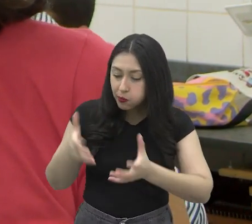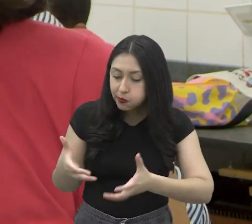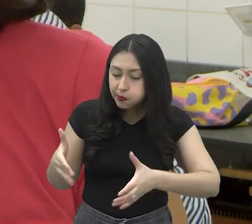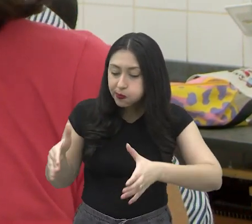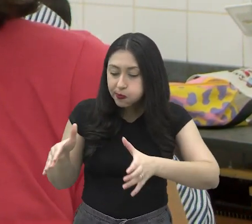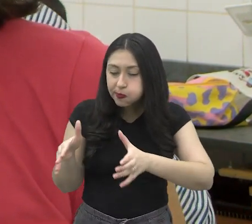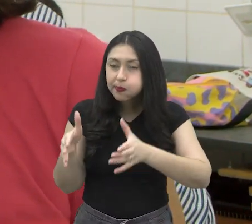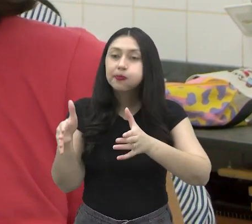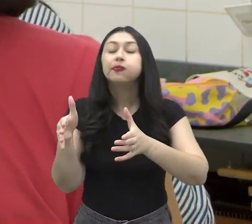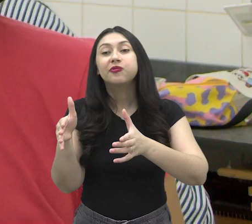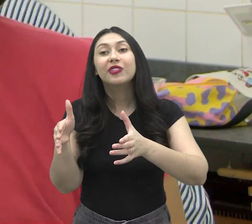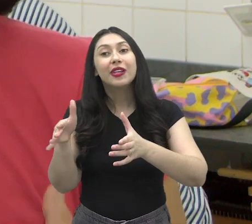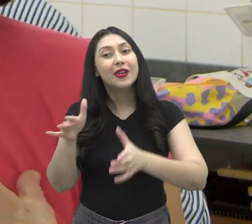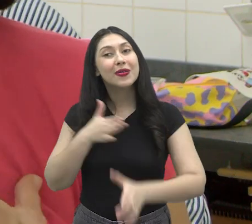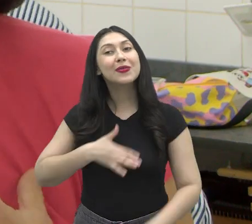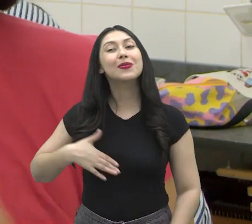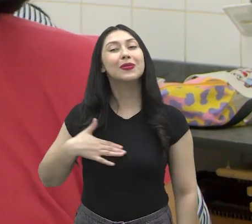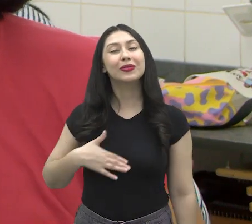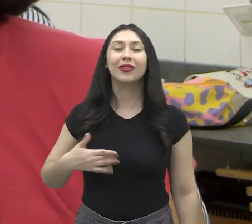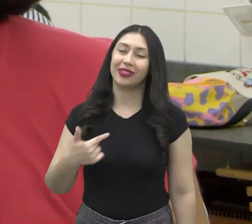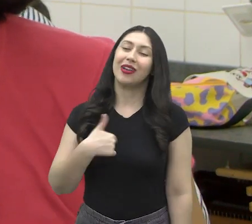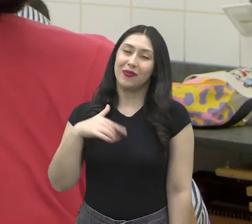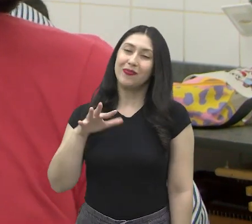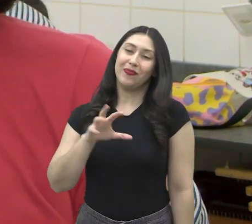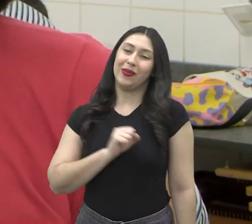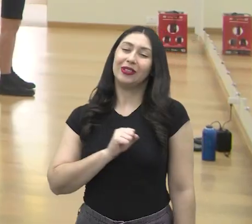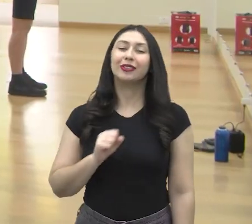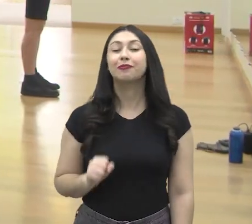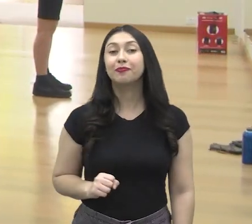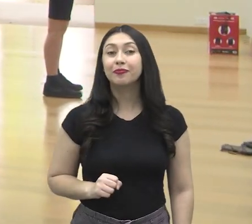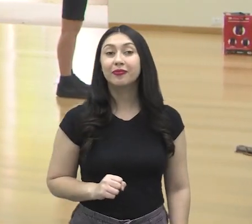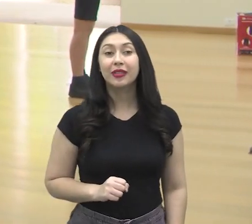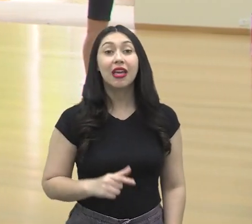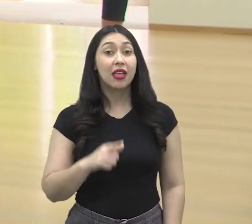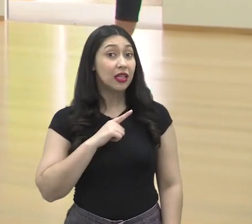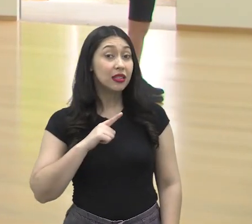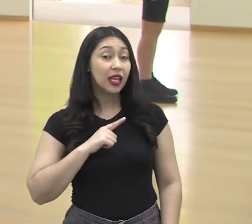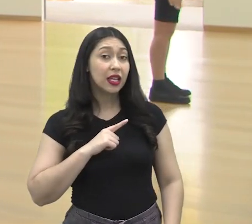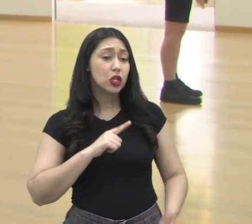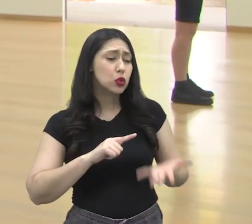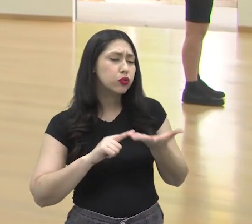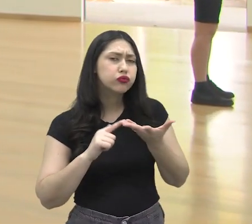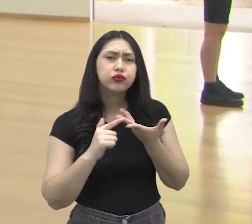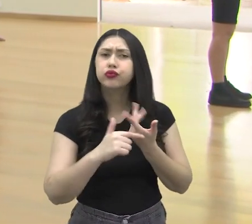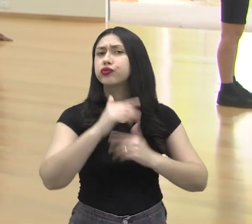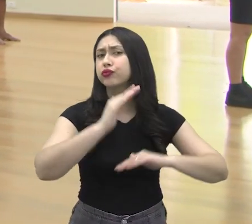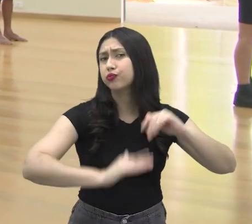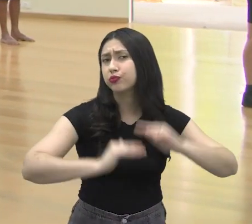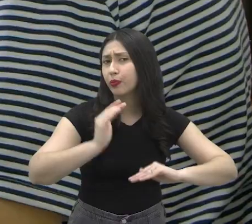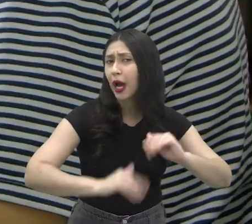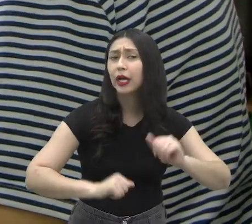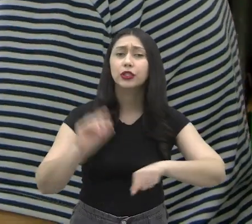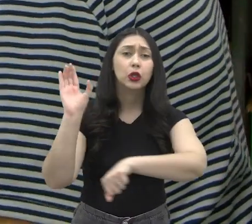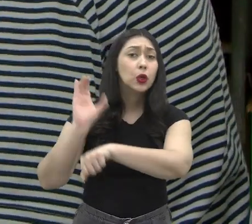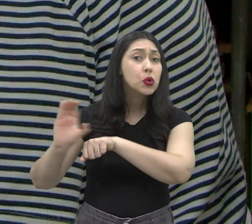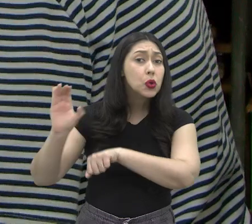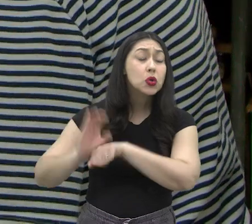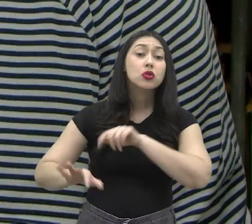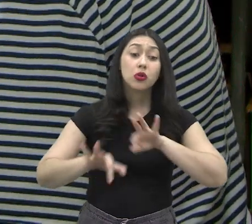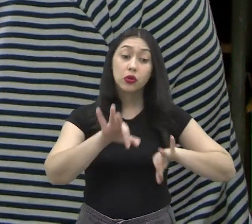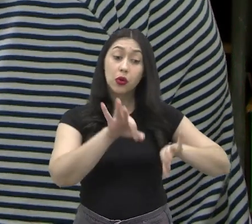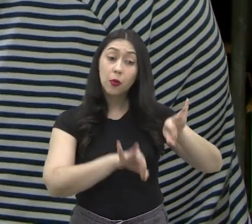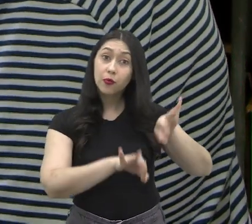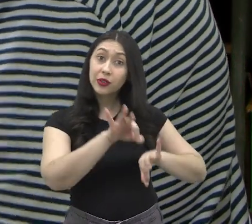habilidade, né? E realmente é apaixonante, para mim pelo menos foi. Por aqui são oferecidas várias atividades, cursos